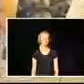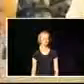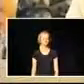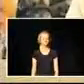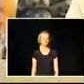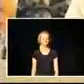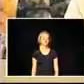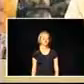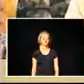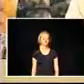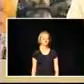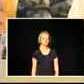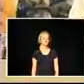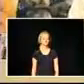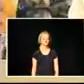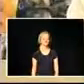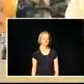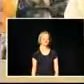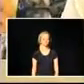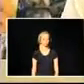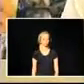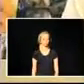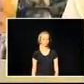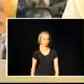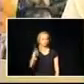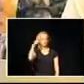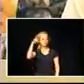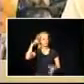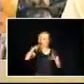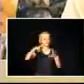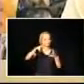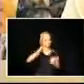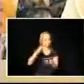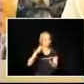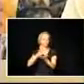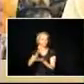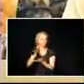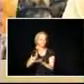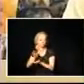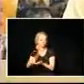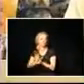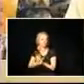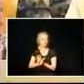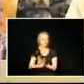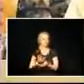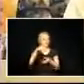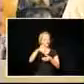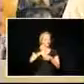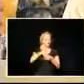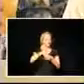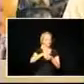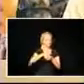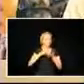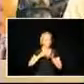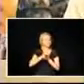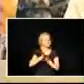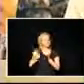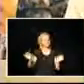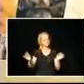Lembrando a todos que, como estamos em encaminhamento de voto, o projeto, independente do horário, vai até o final a ser